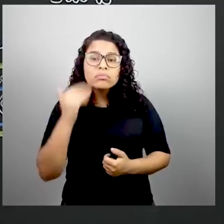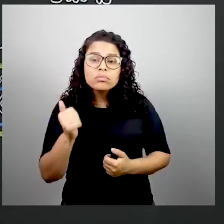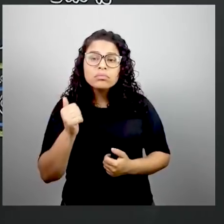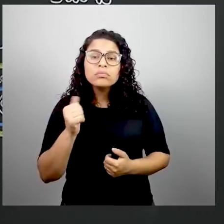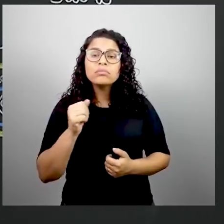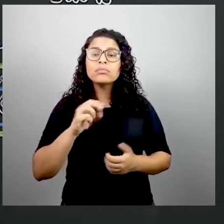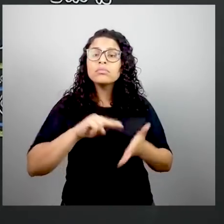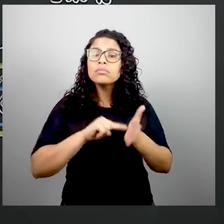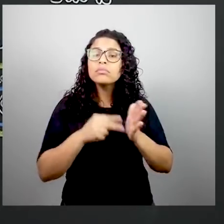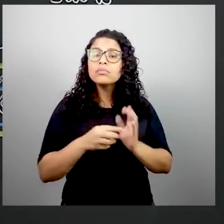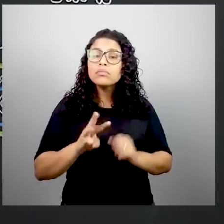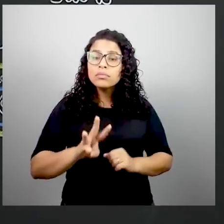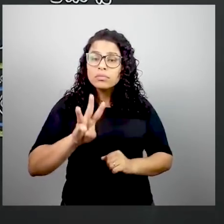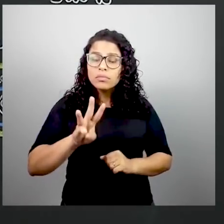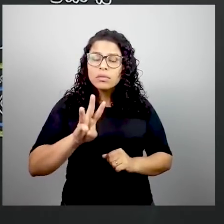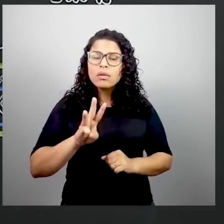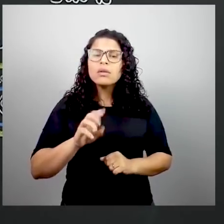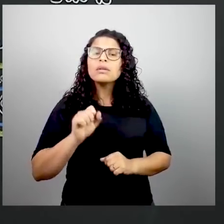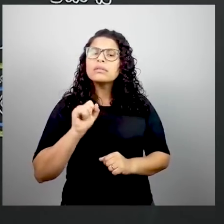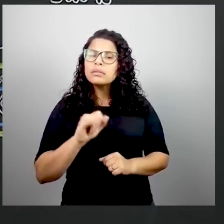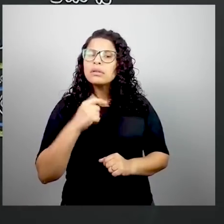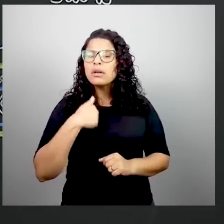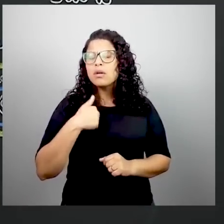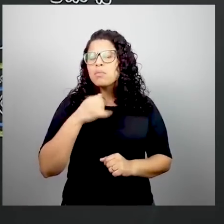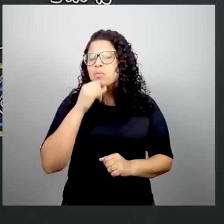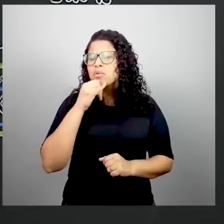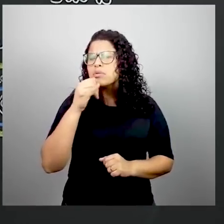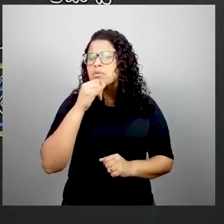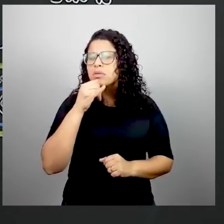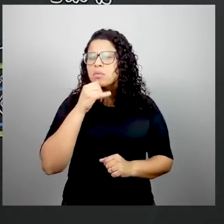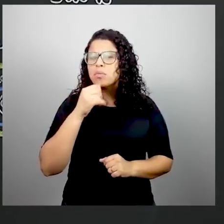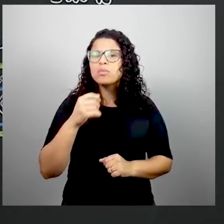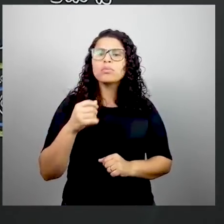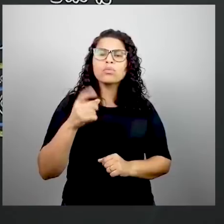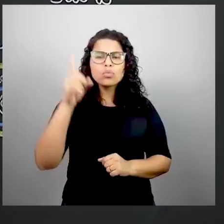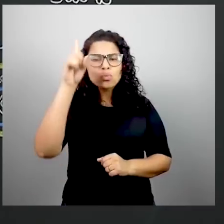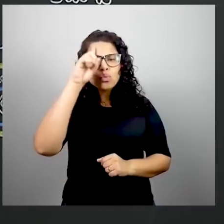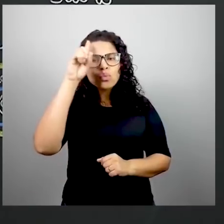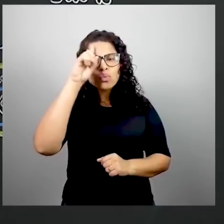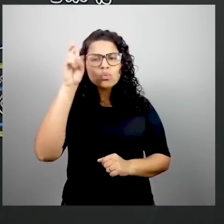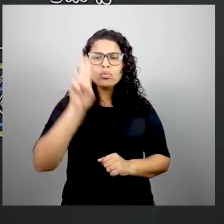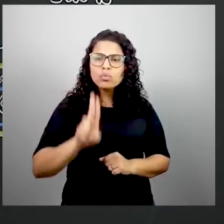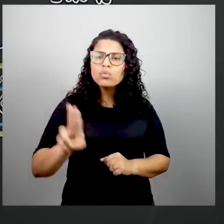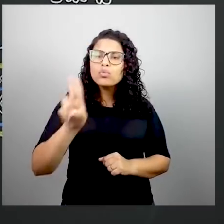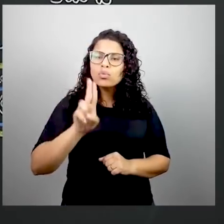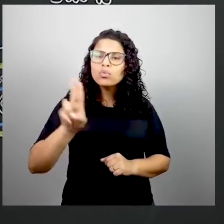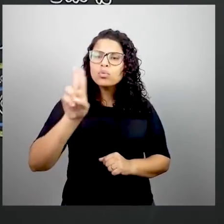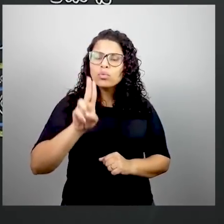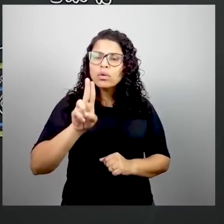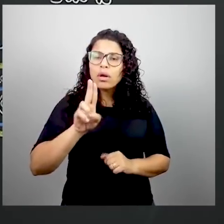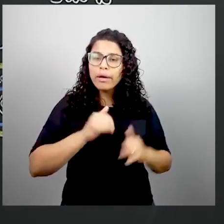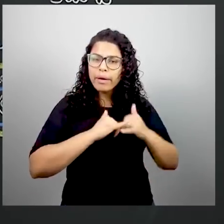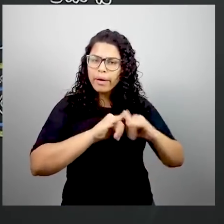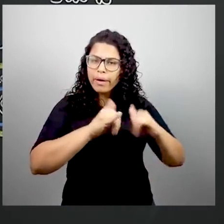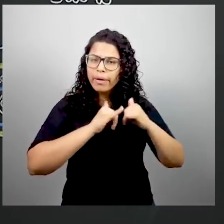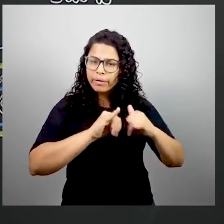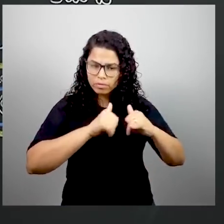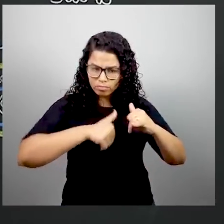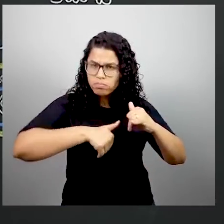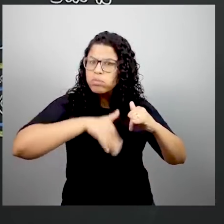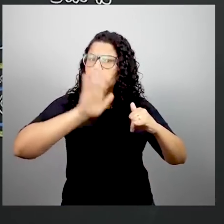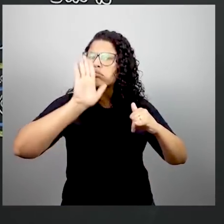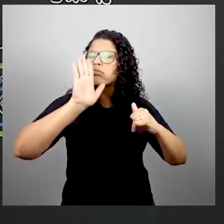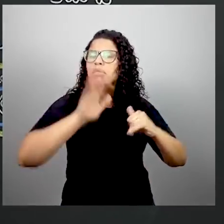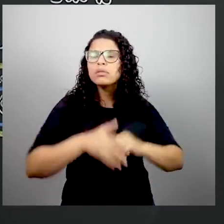potência, eu consigo saber, será que eu usar esse aparelho por muito tempo, será que eu vou gastar mais energia? Com